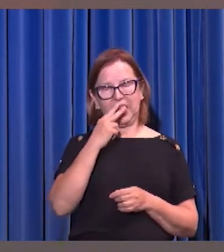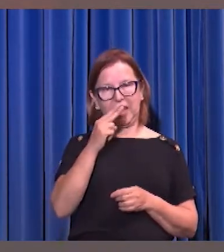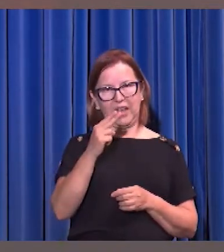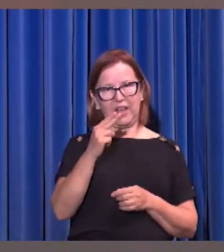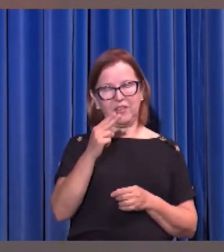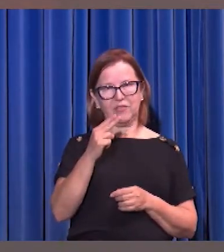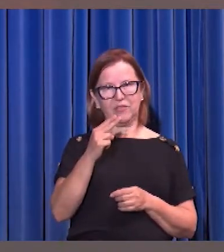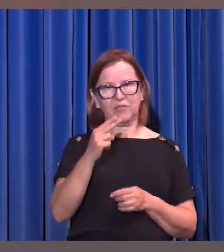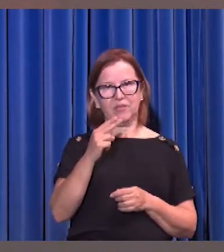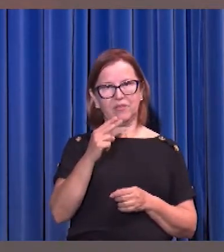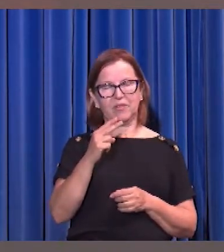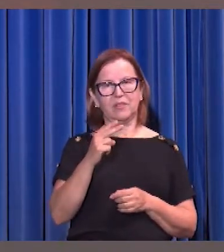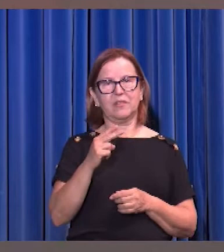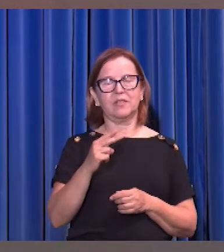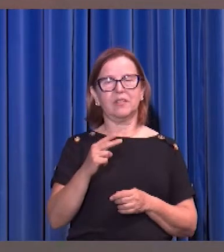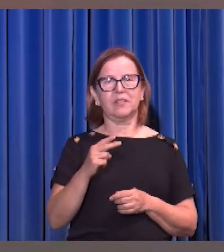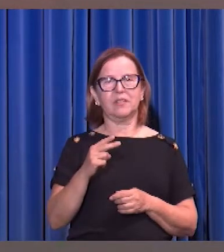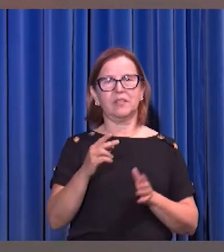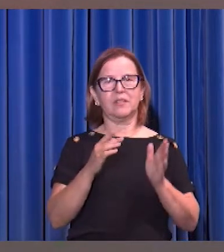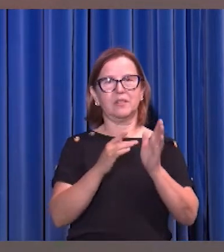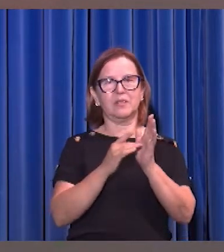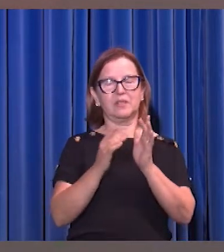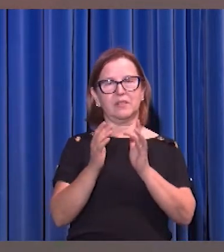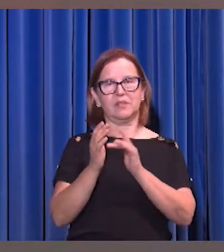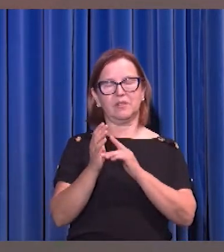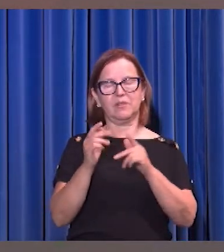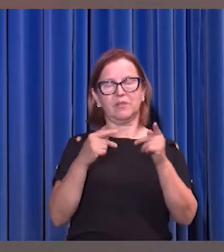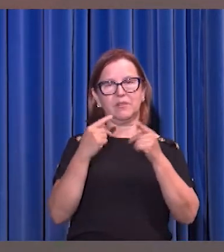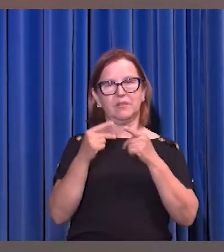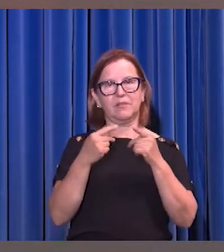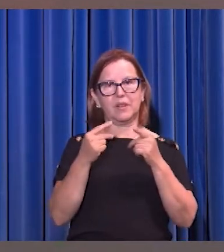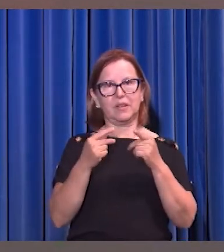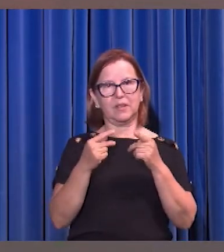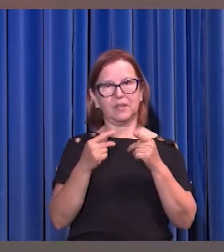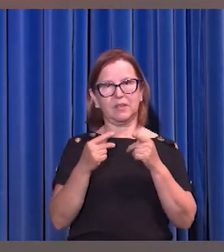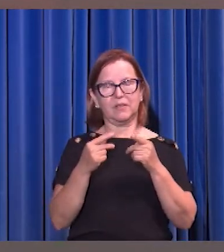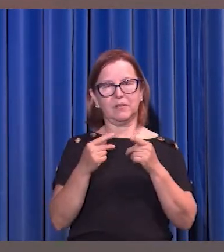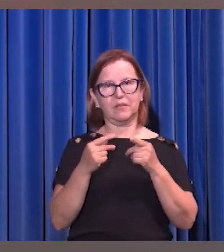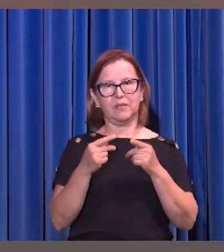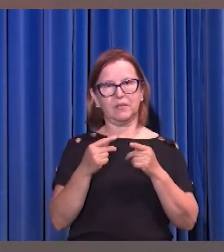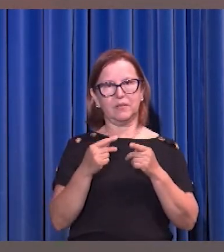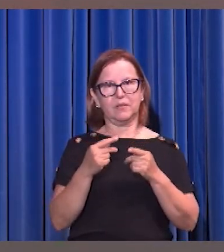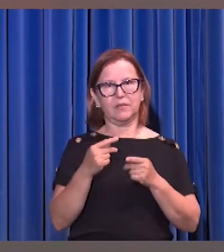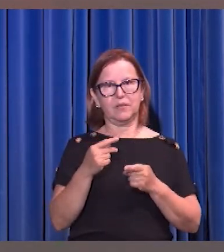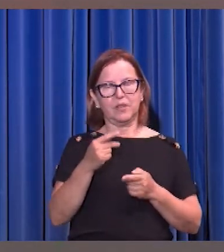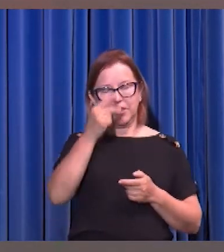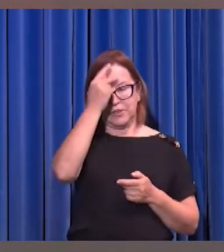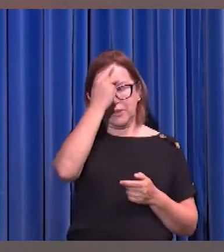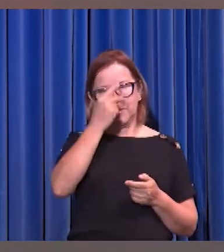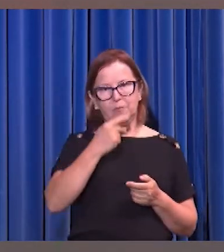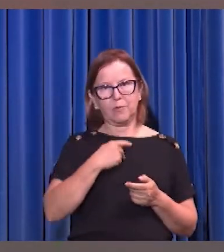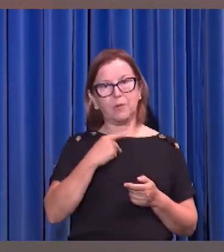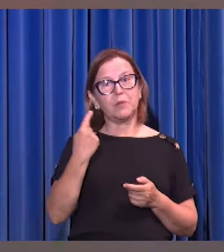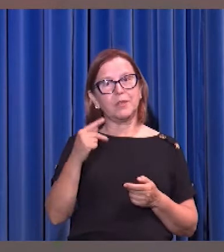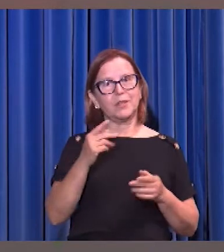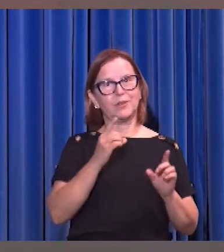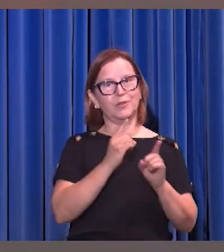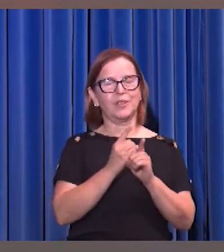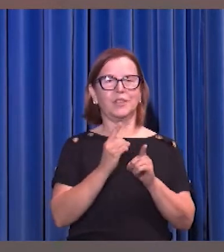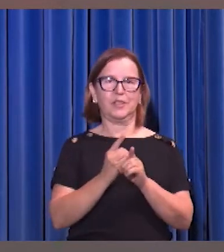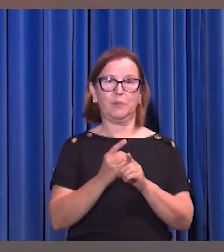referindo a essa última hipótese, que ele estivesse falando dele mesmo e dos seus discípulos. E eu vou explicar aqui por